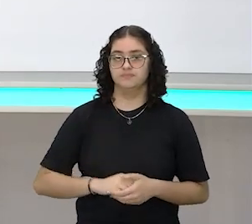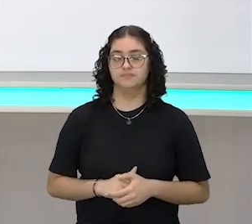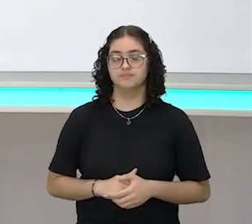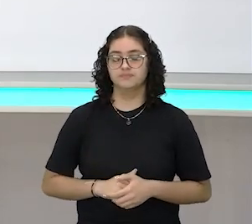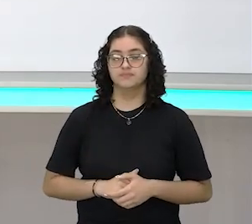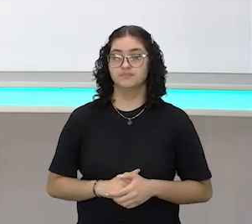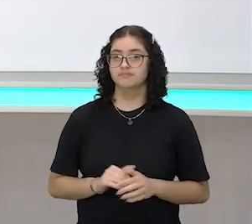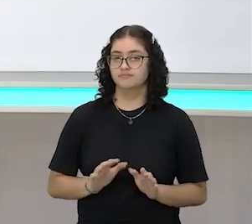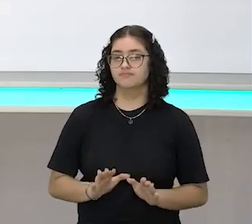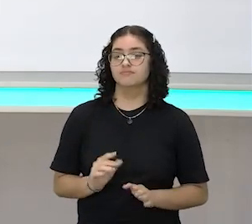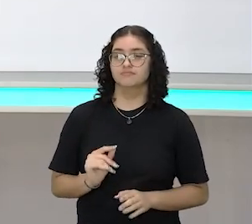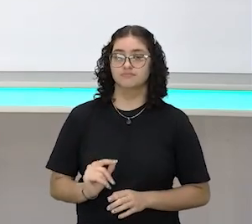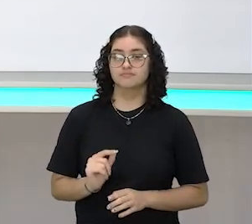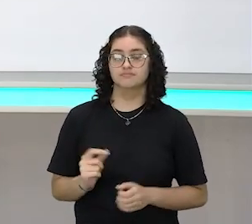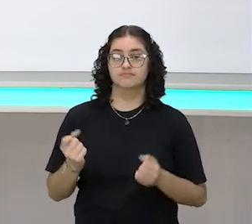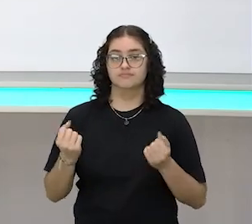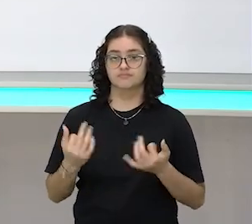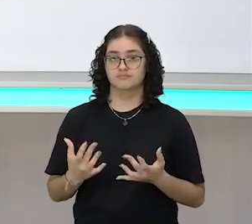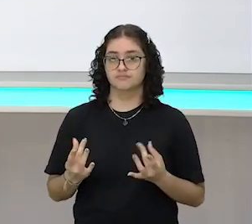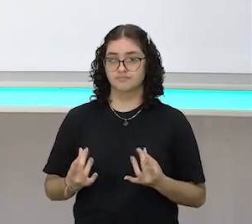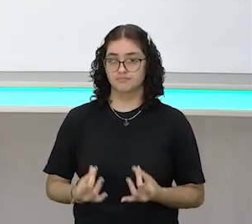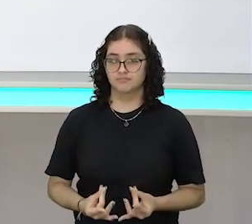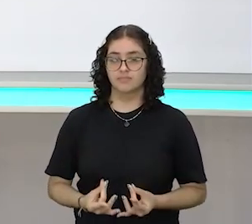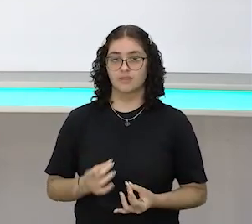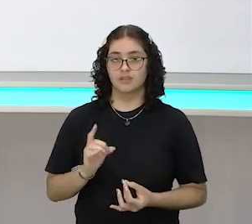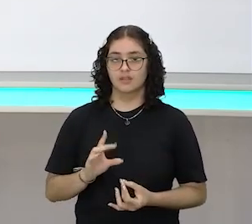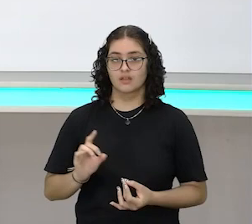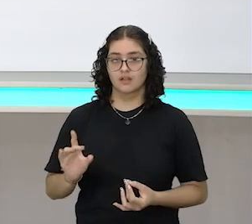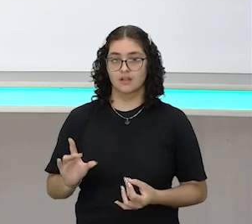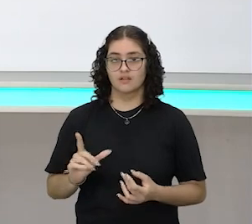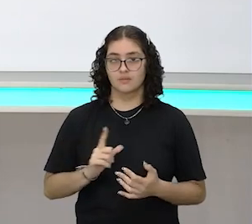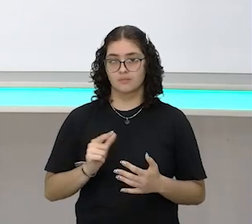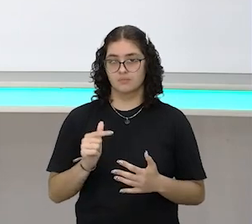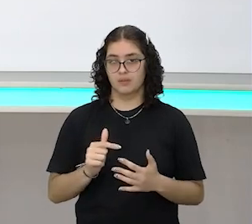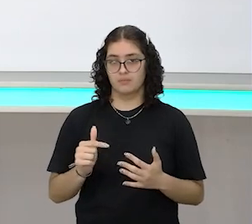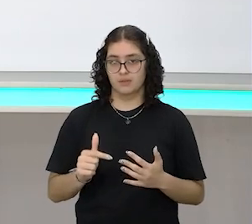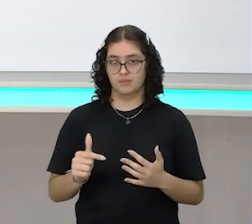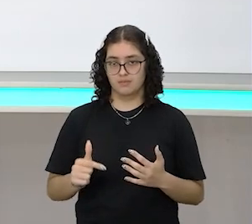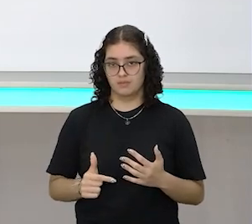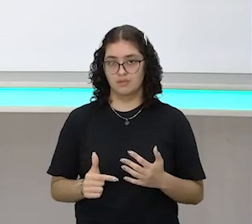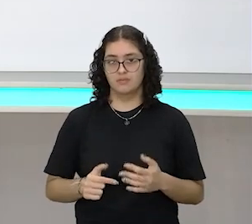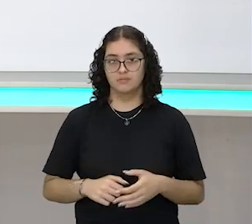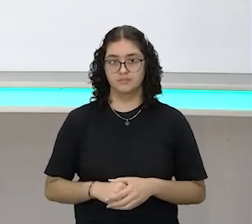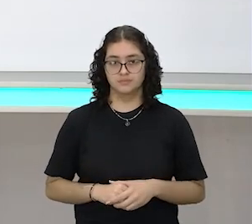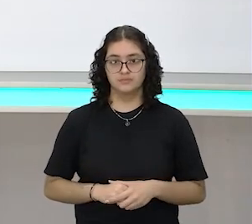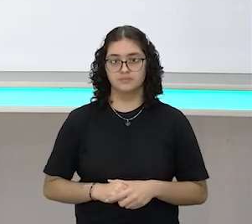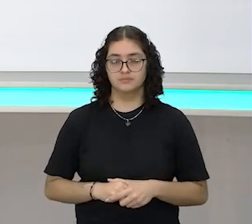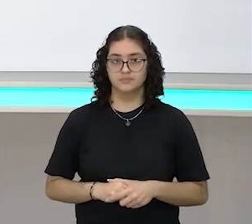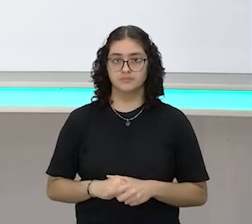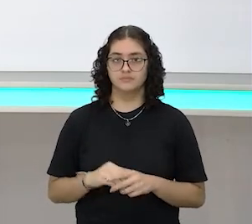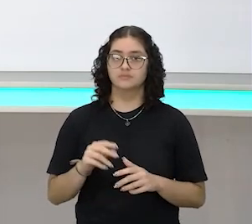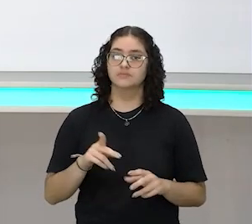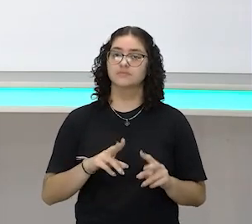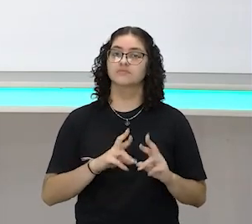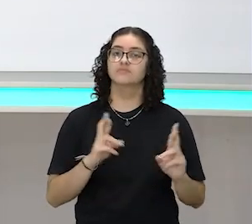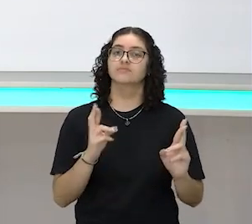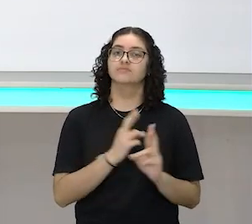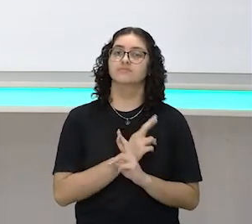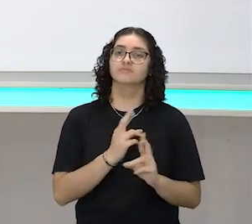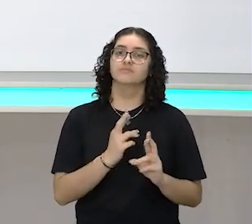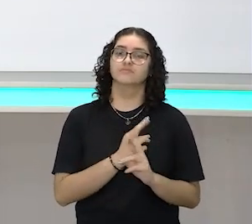Então, a gente vai falar mais detalhadamente de cada um desses pontos e de cada um desses assuntos aí relacionados à geografia,